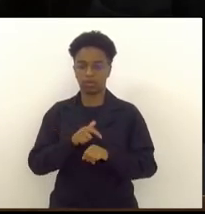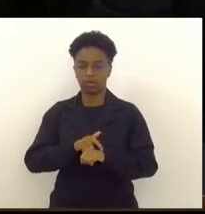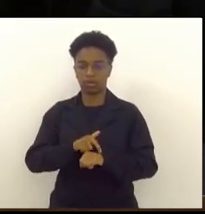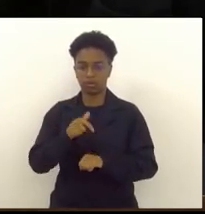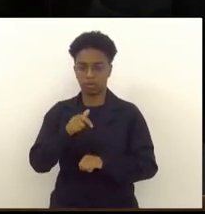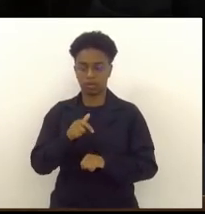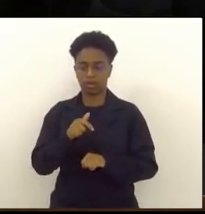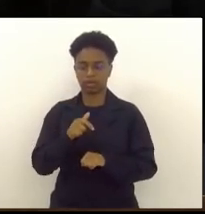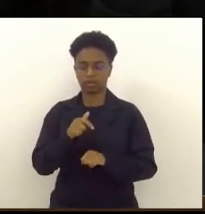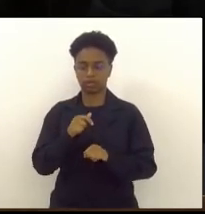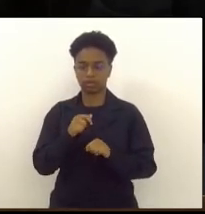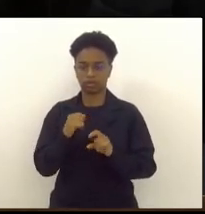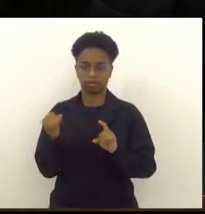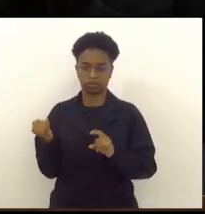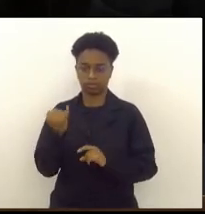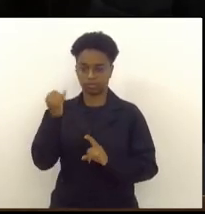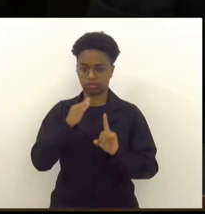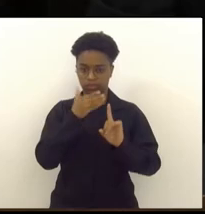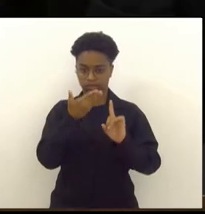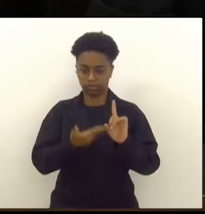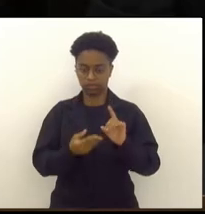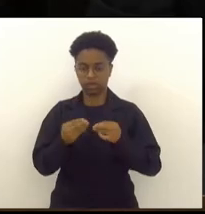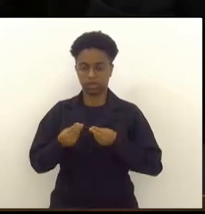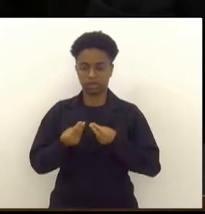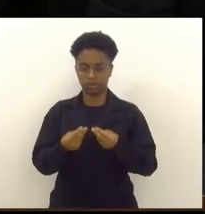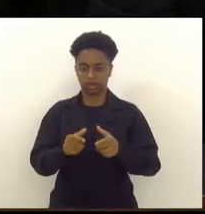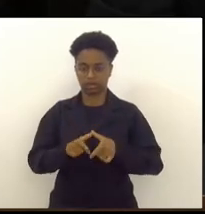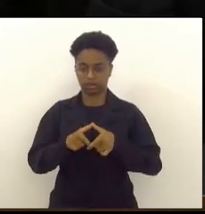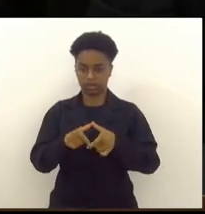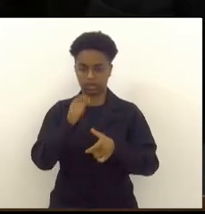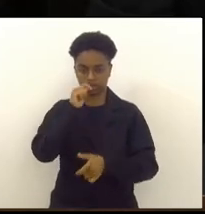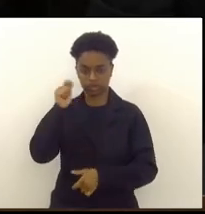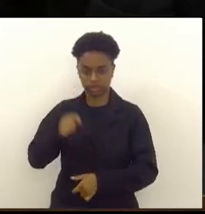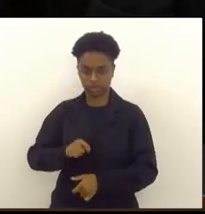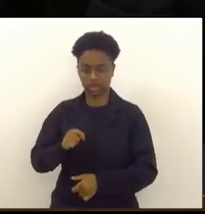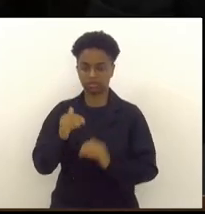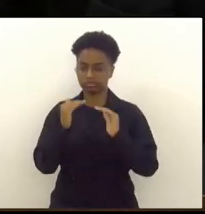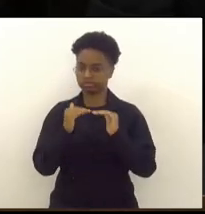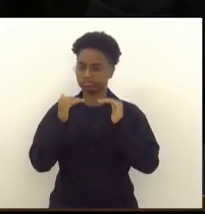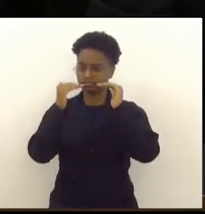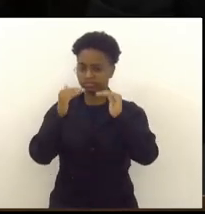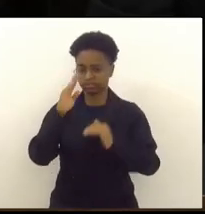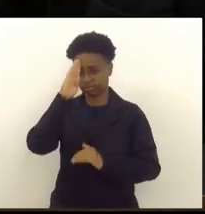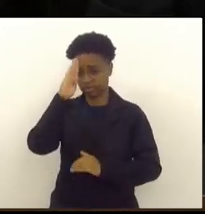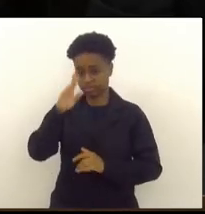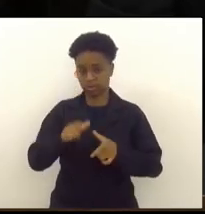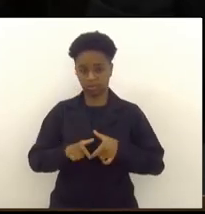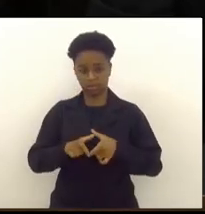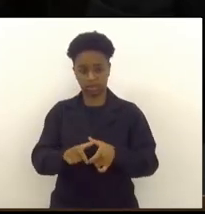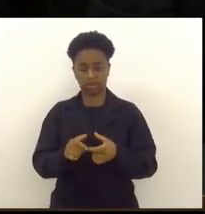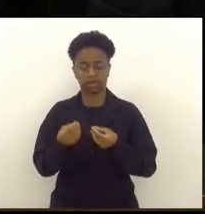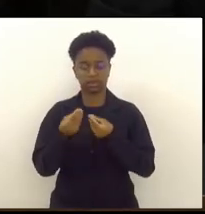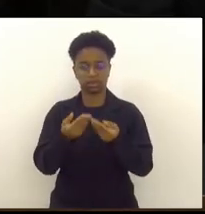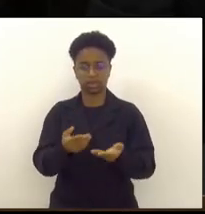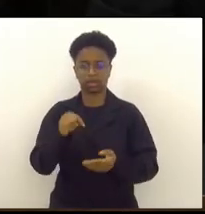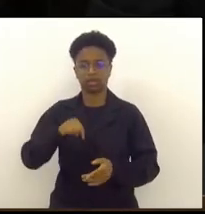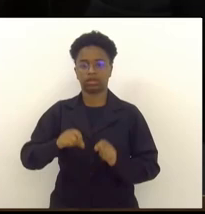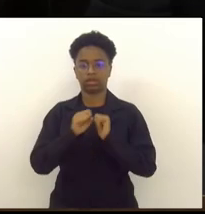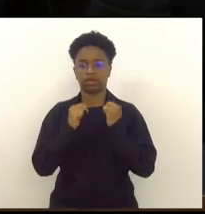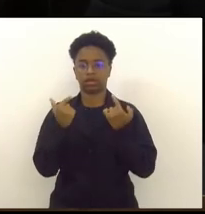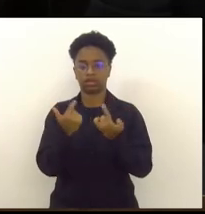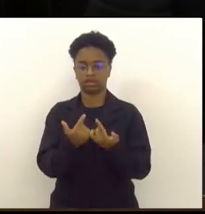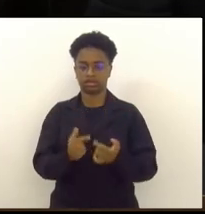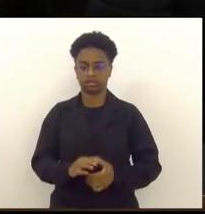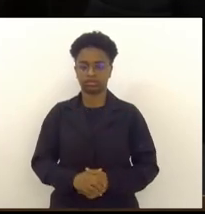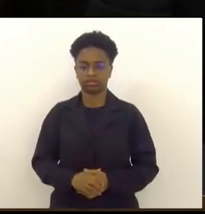momento solene de entrega da medalha Tiradentes, a maior honraria oferecida por essa Casa Legislativa,